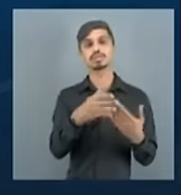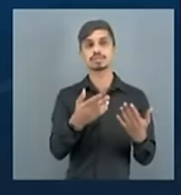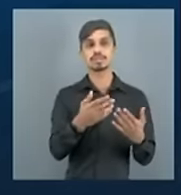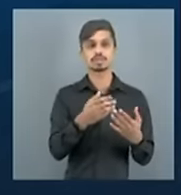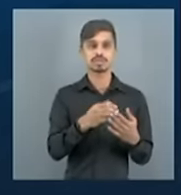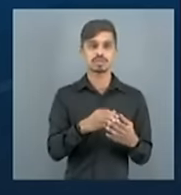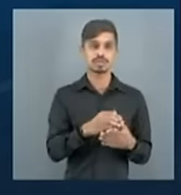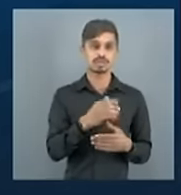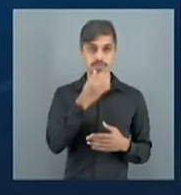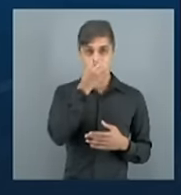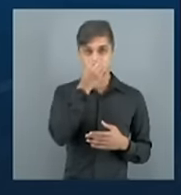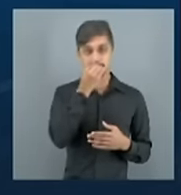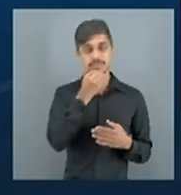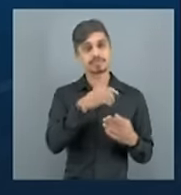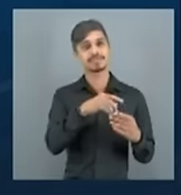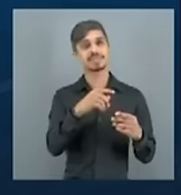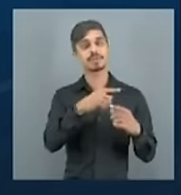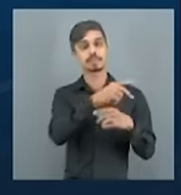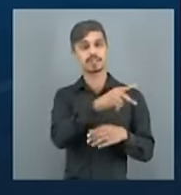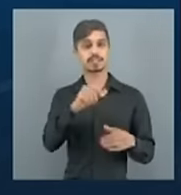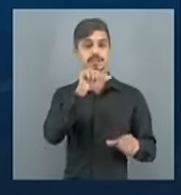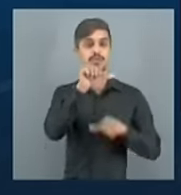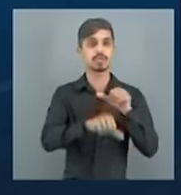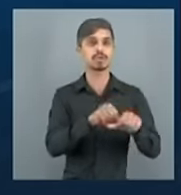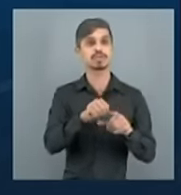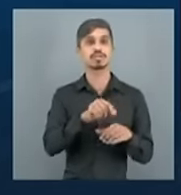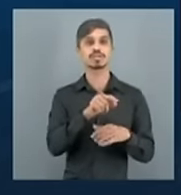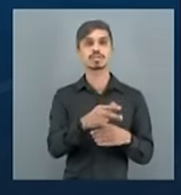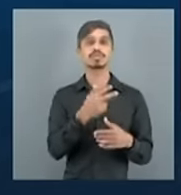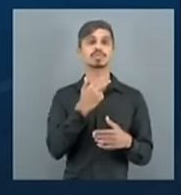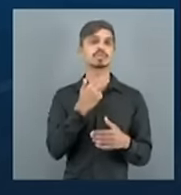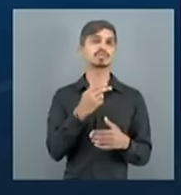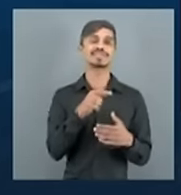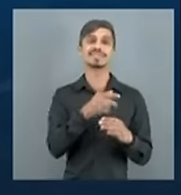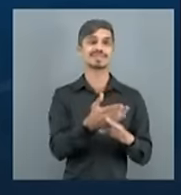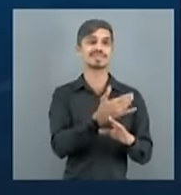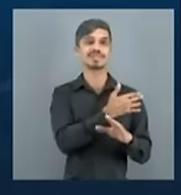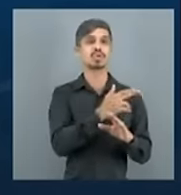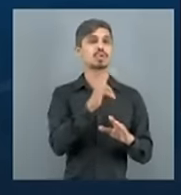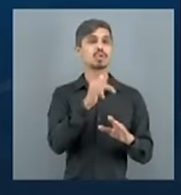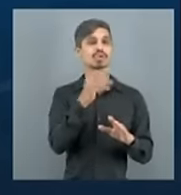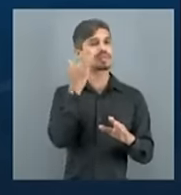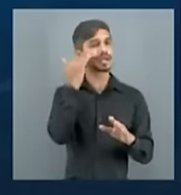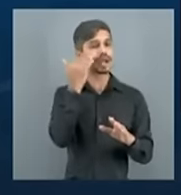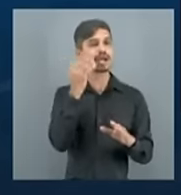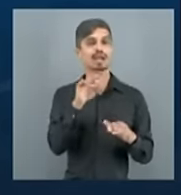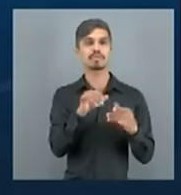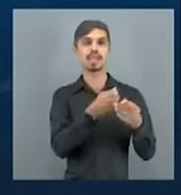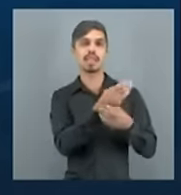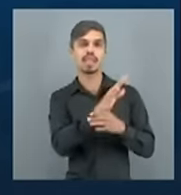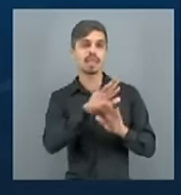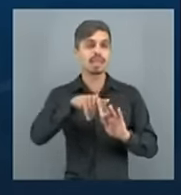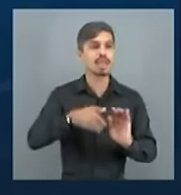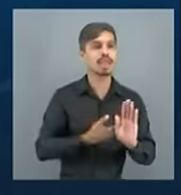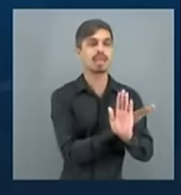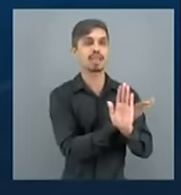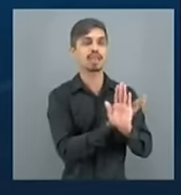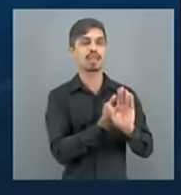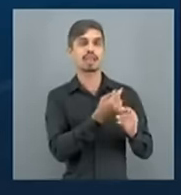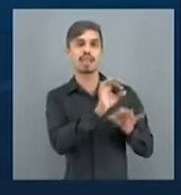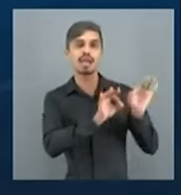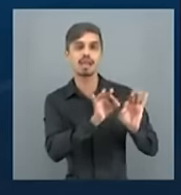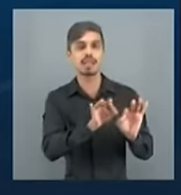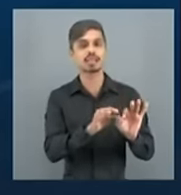aí, vai trocar a presidência. Trocou a presidência, você não pode, você nunca vai saber quem que é o que está armando os esquemas e quem não está. Então, uma